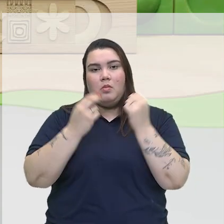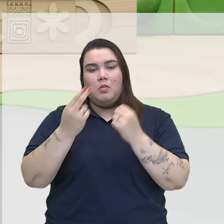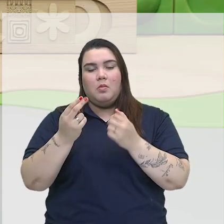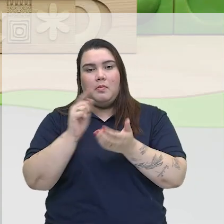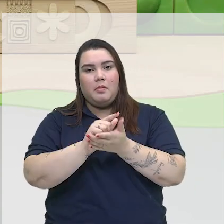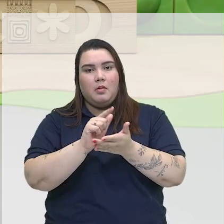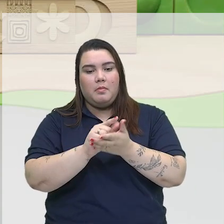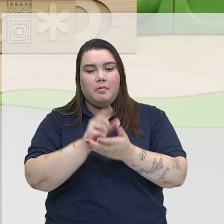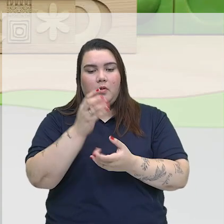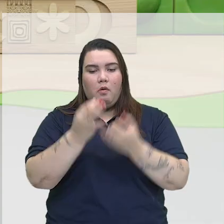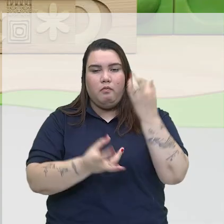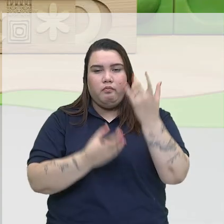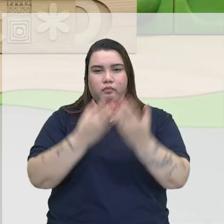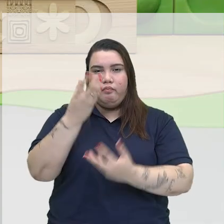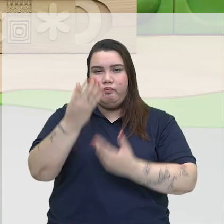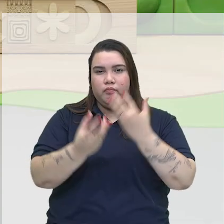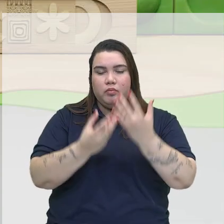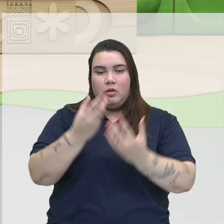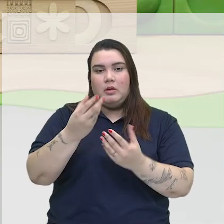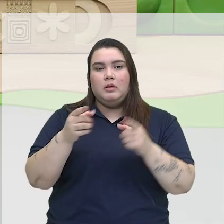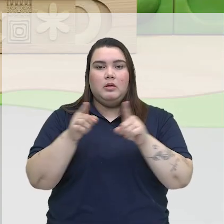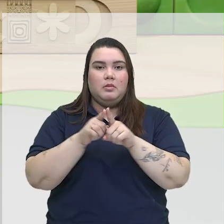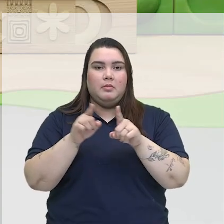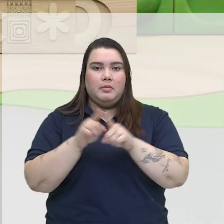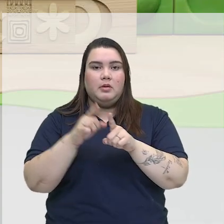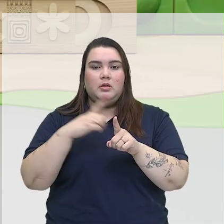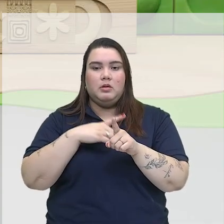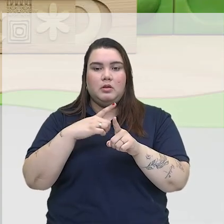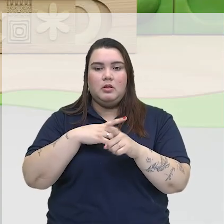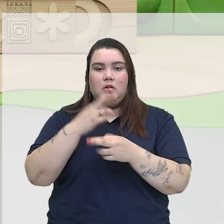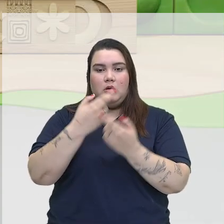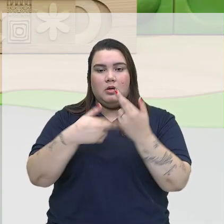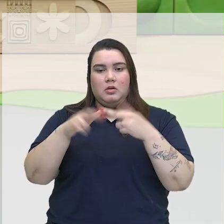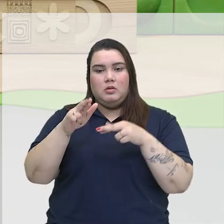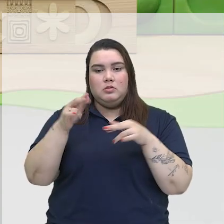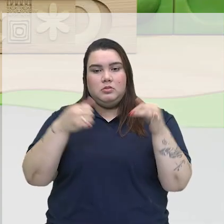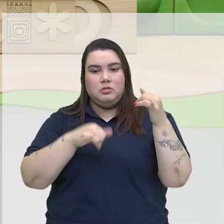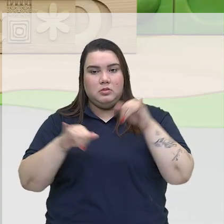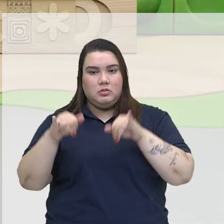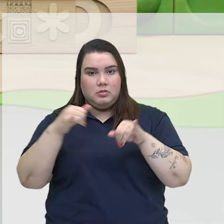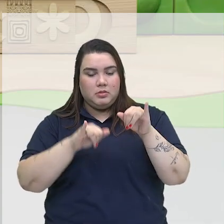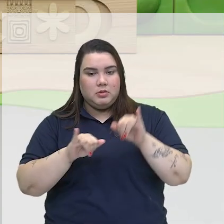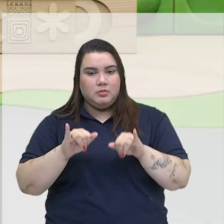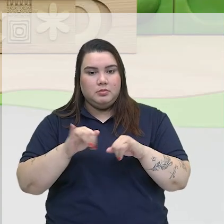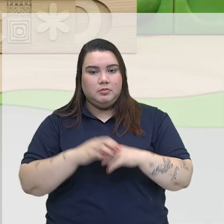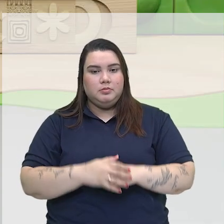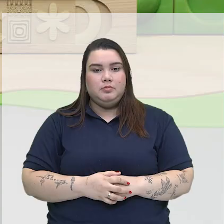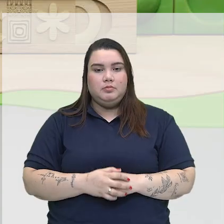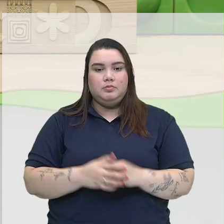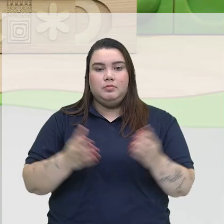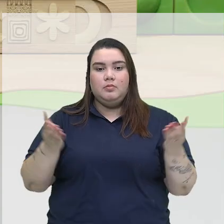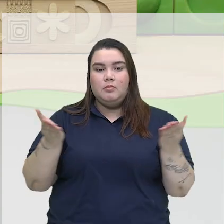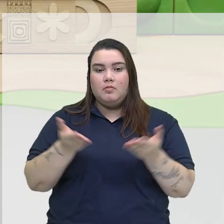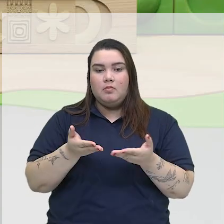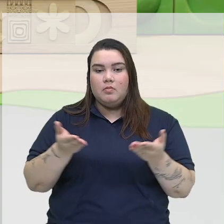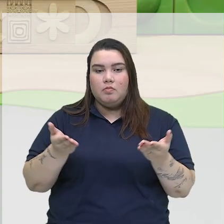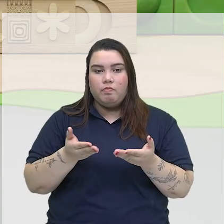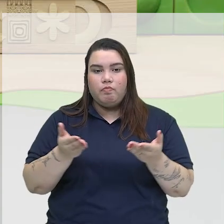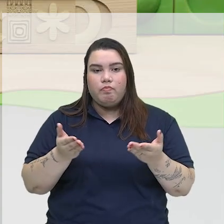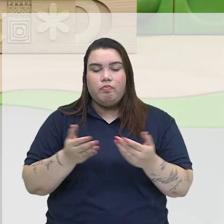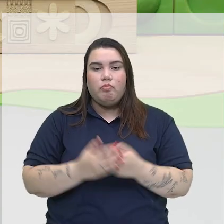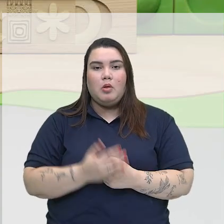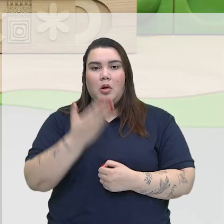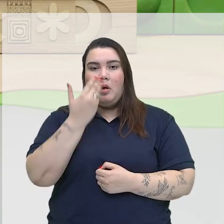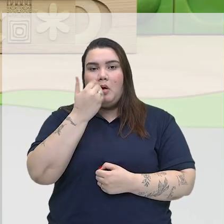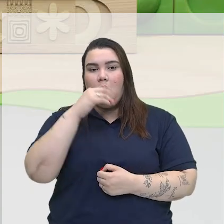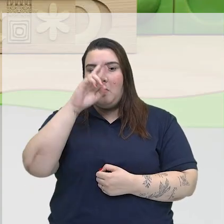queimamos madeira, ali também está acontecendo uma reação química. Agora, após